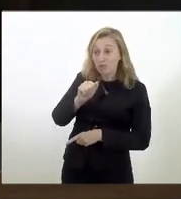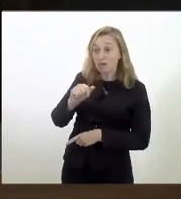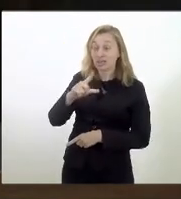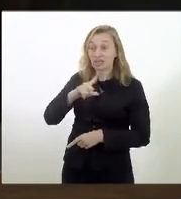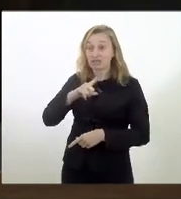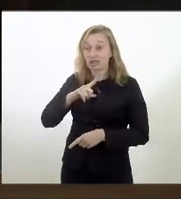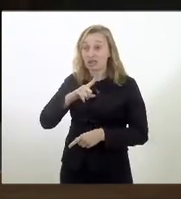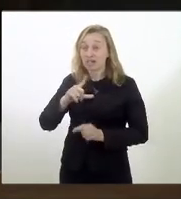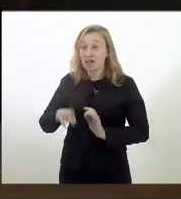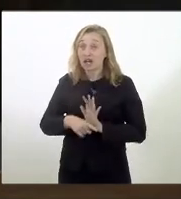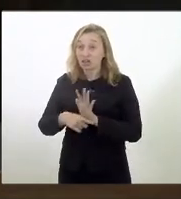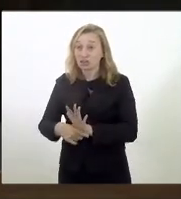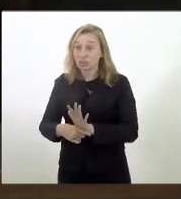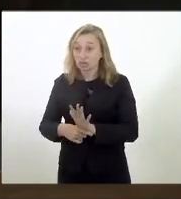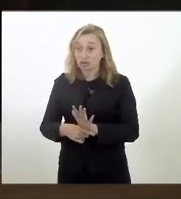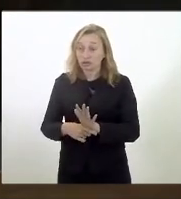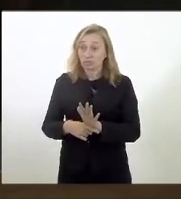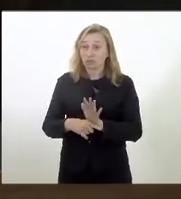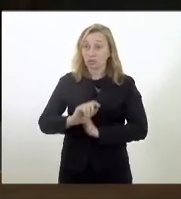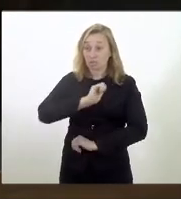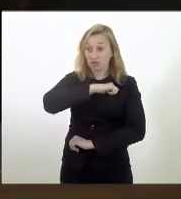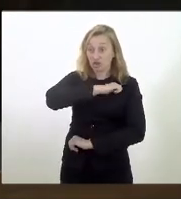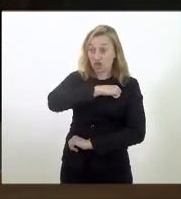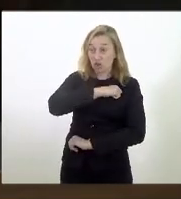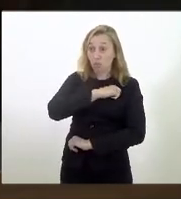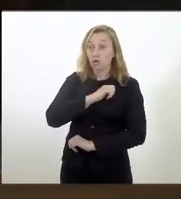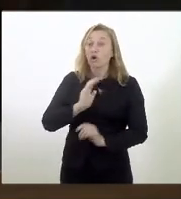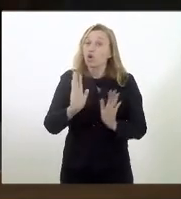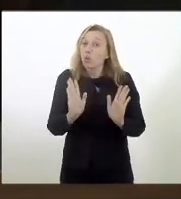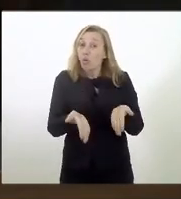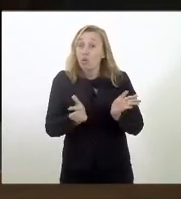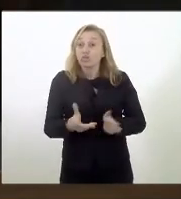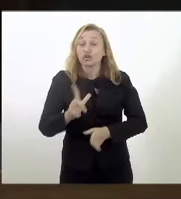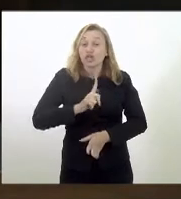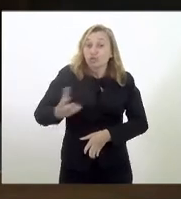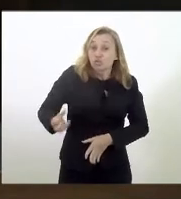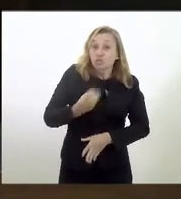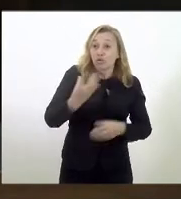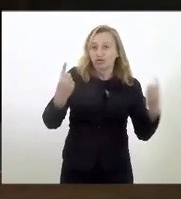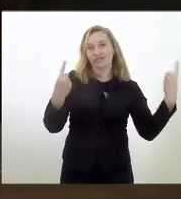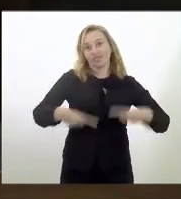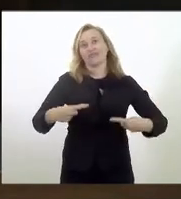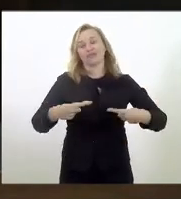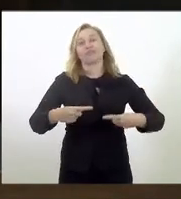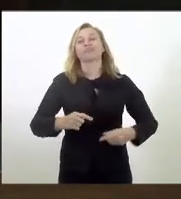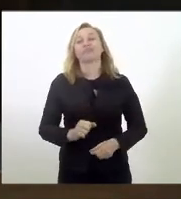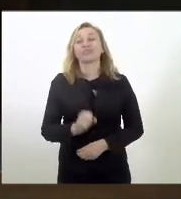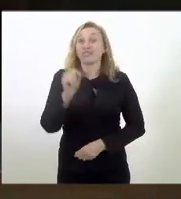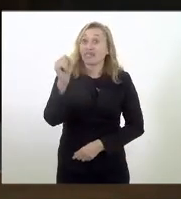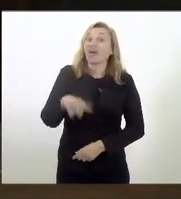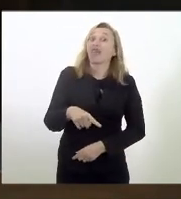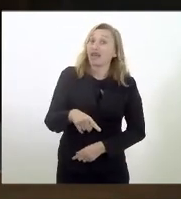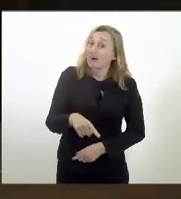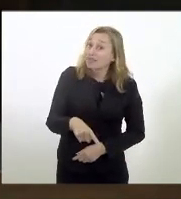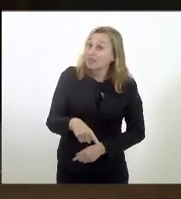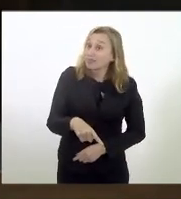de recuperação. E hoje temos novos desafios, que é